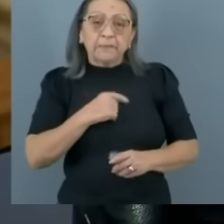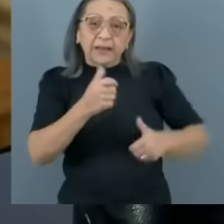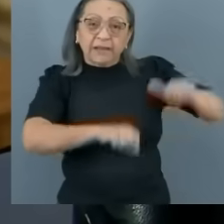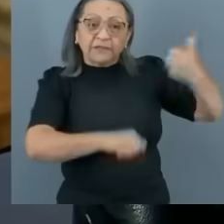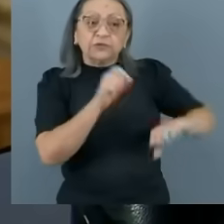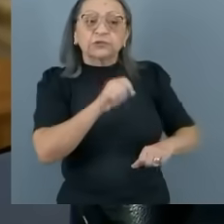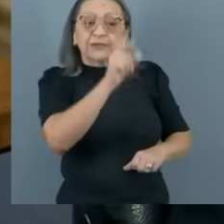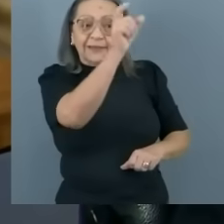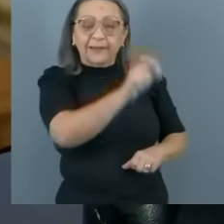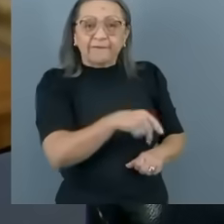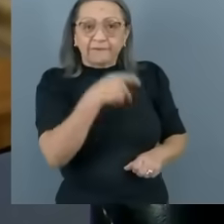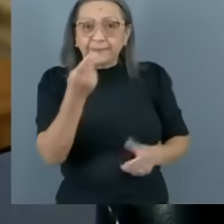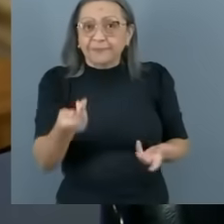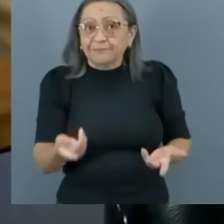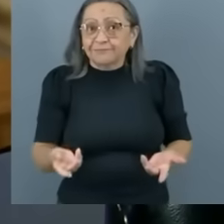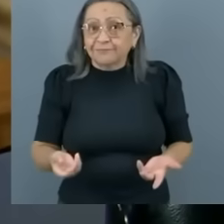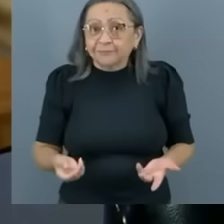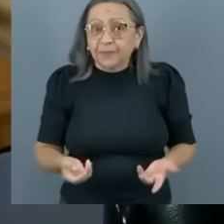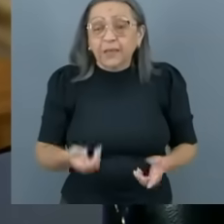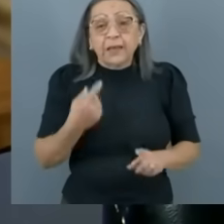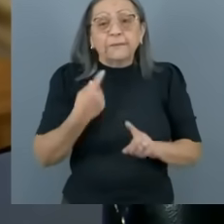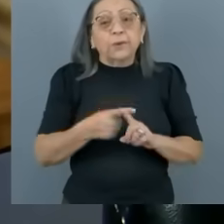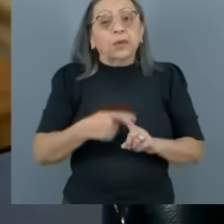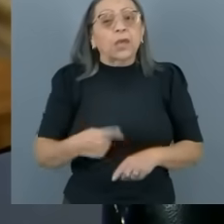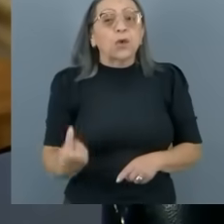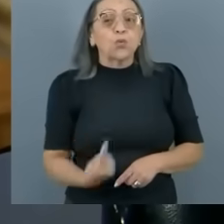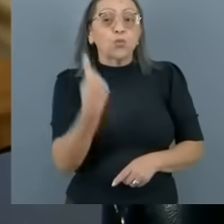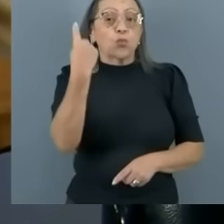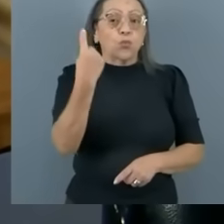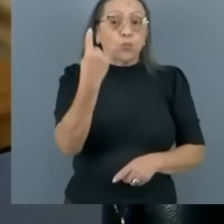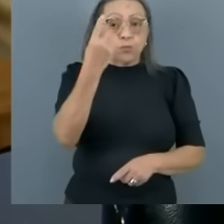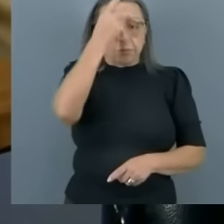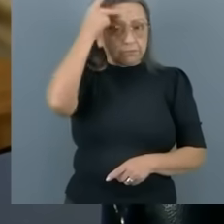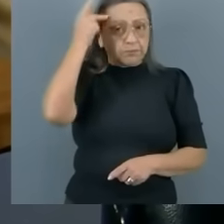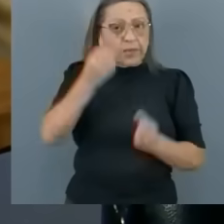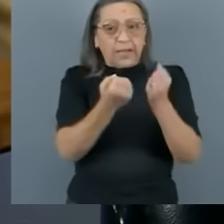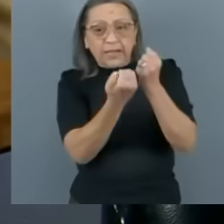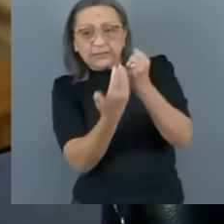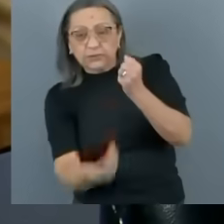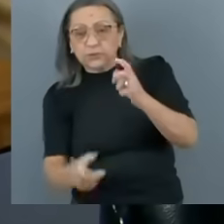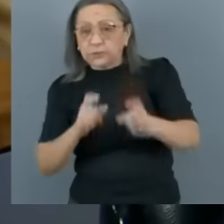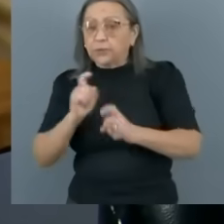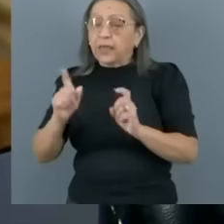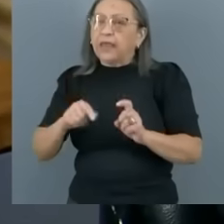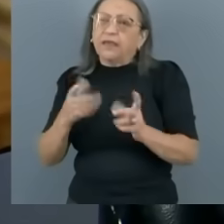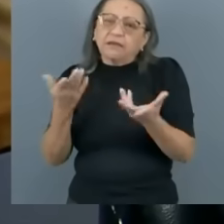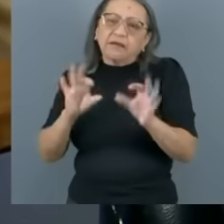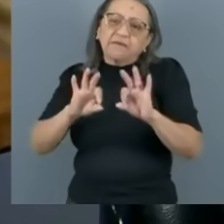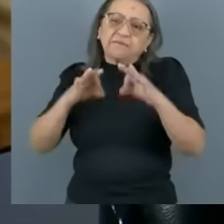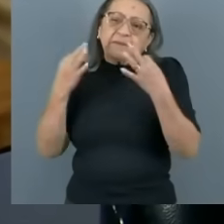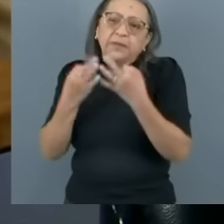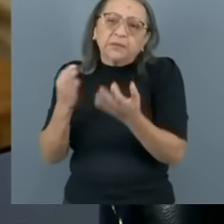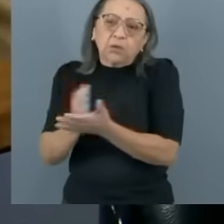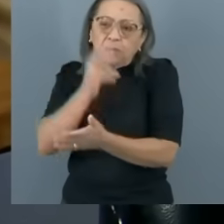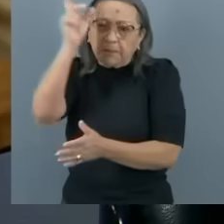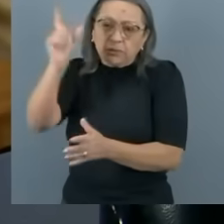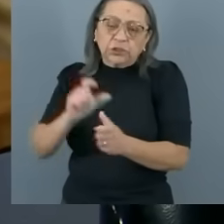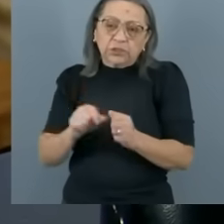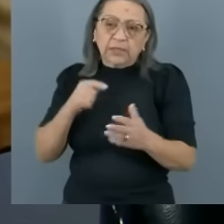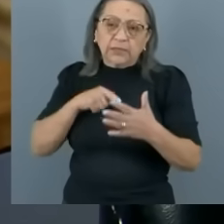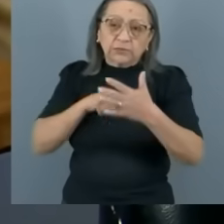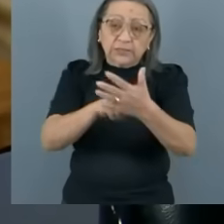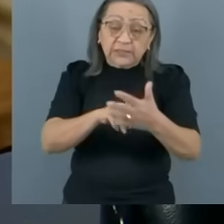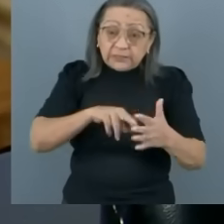quem falou, porque uma assessora administrativa é parente de alguém que está denunciado, isso significa